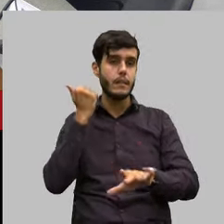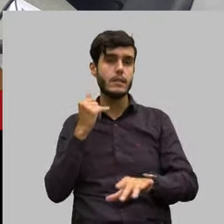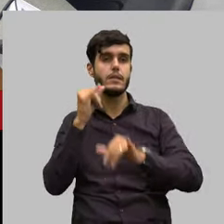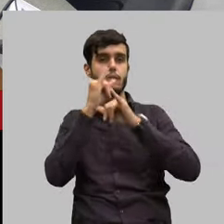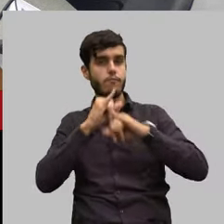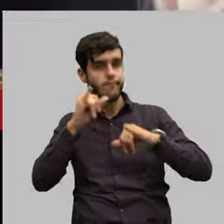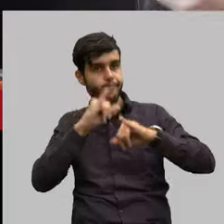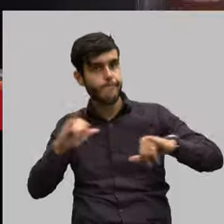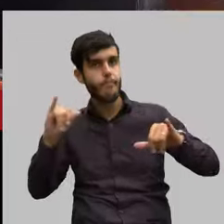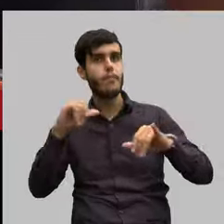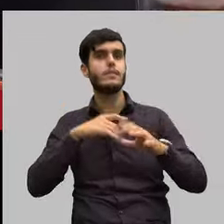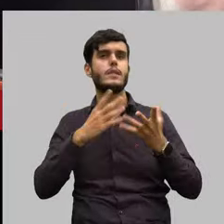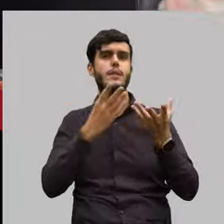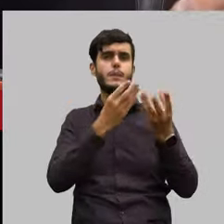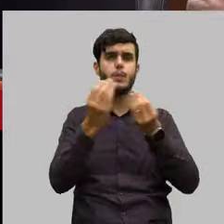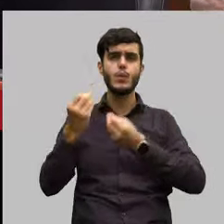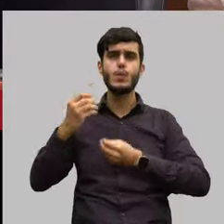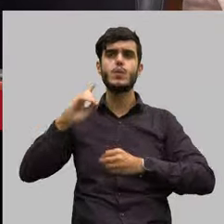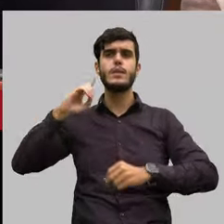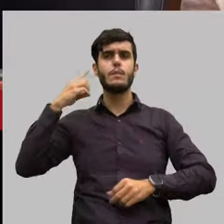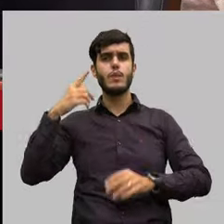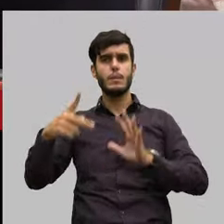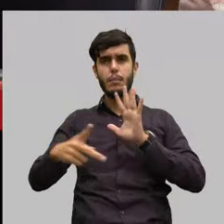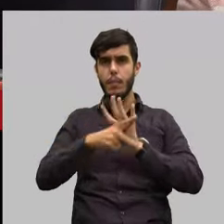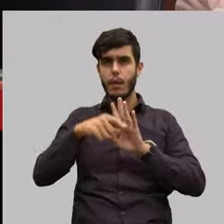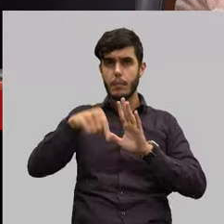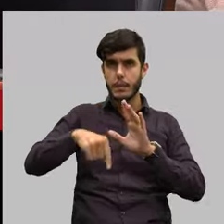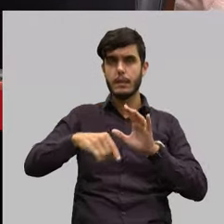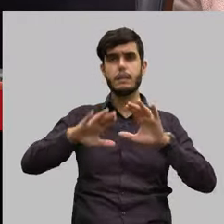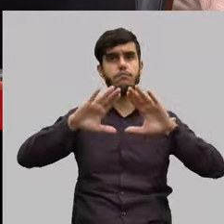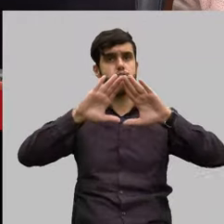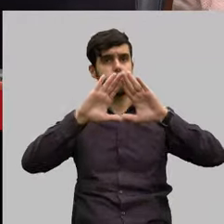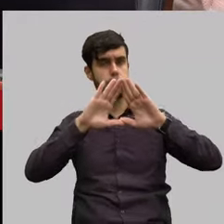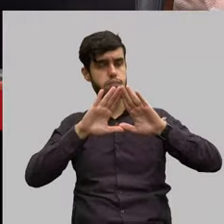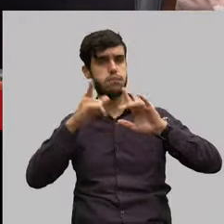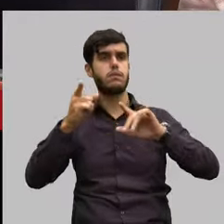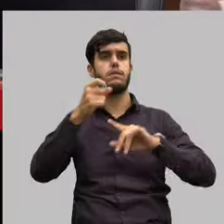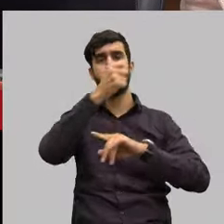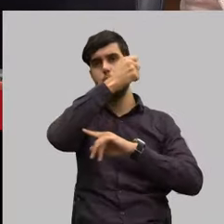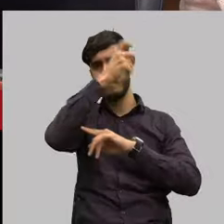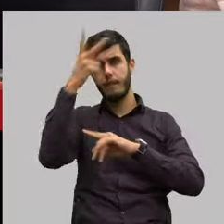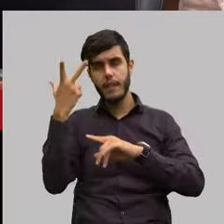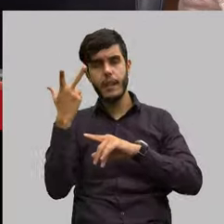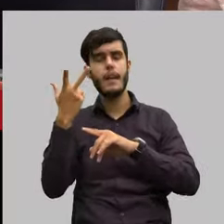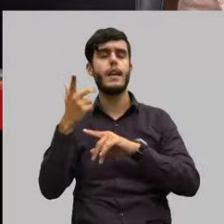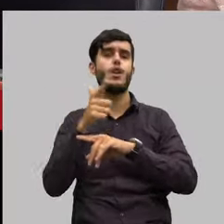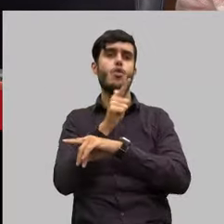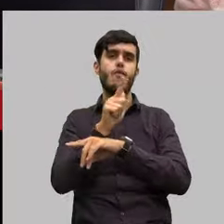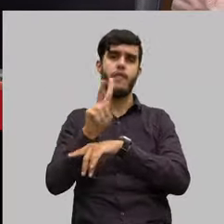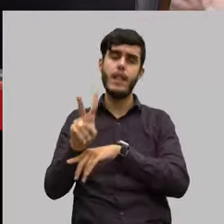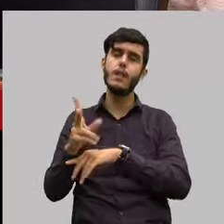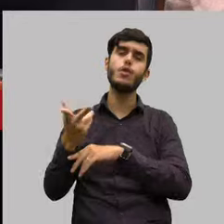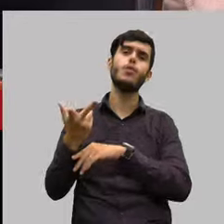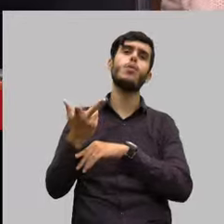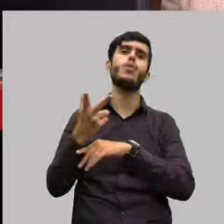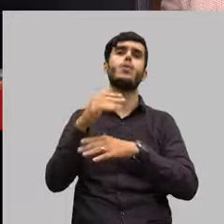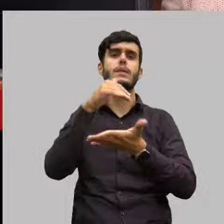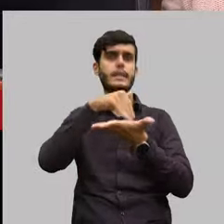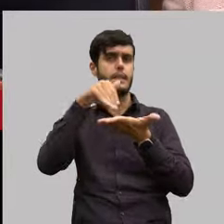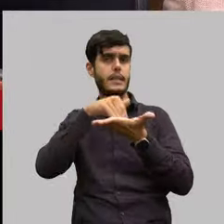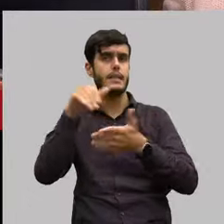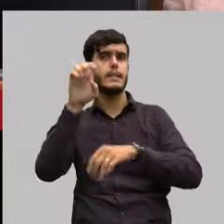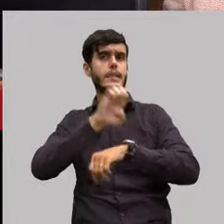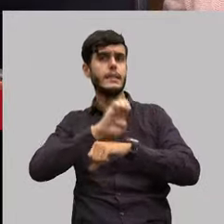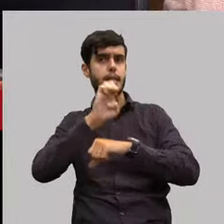muitos deputados até dessa casa né prefeitos da região o próprio Governador secretários do Estado de